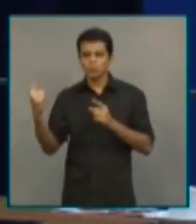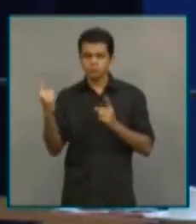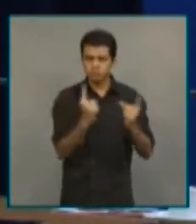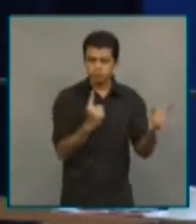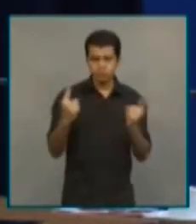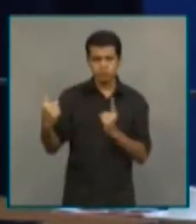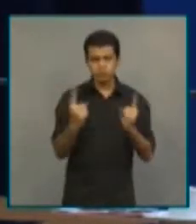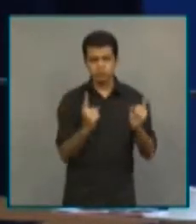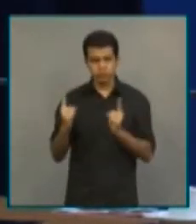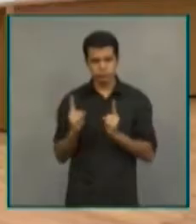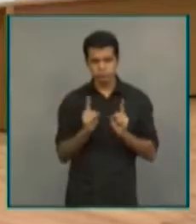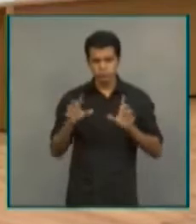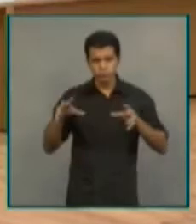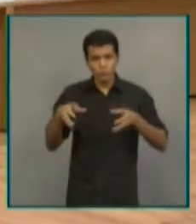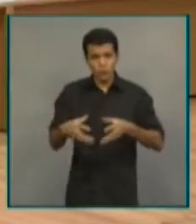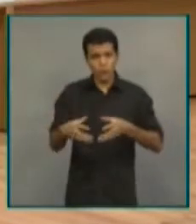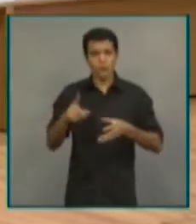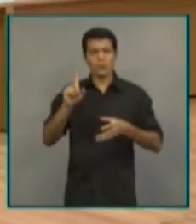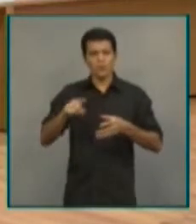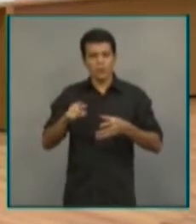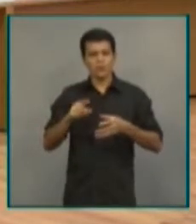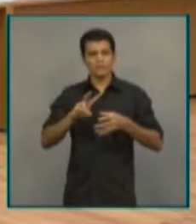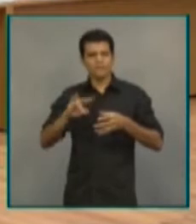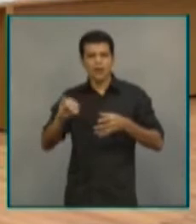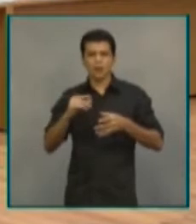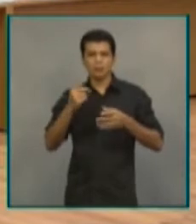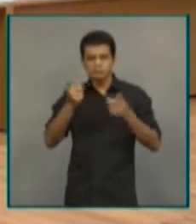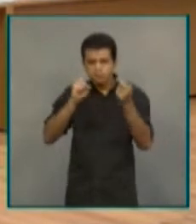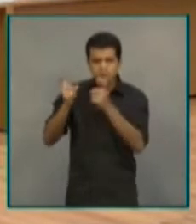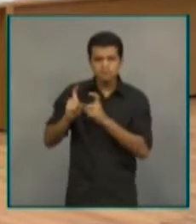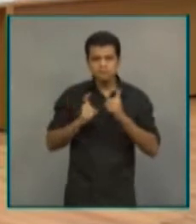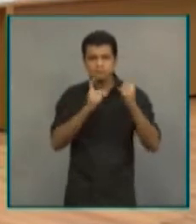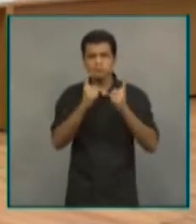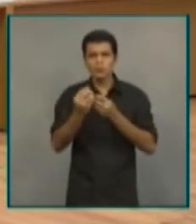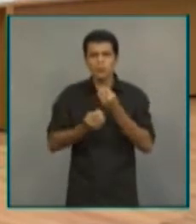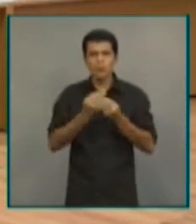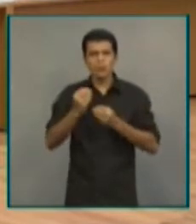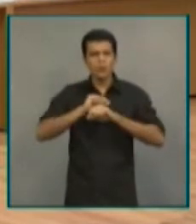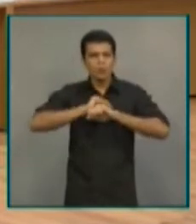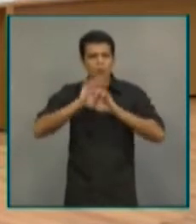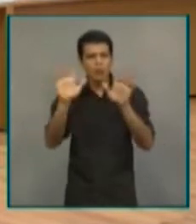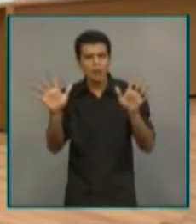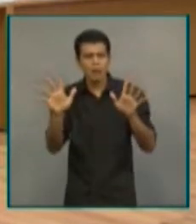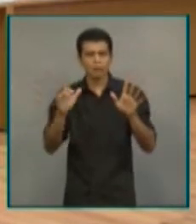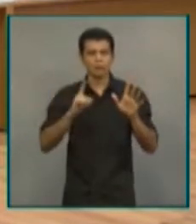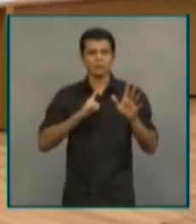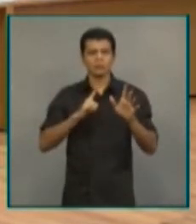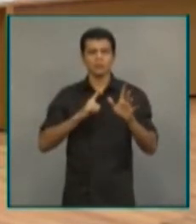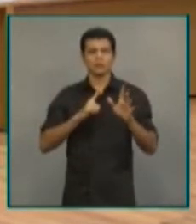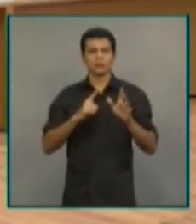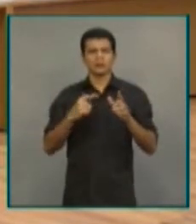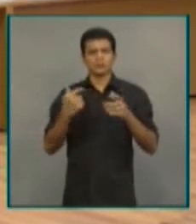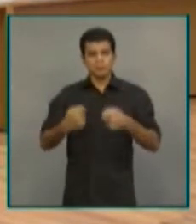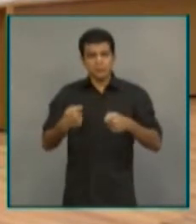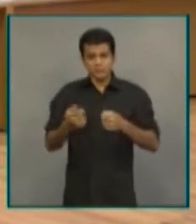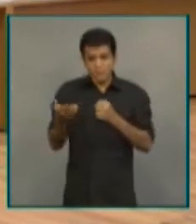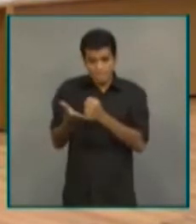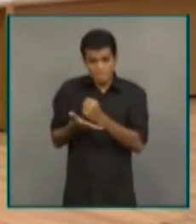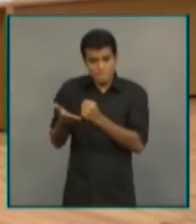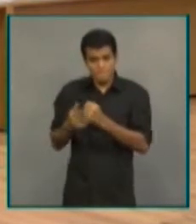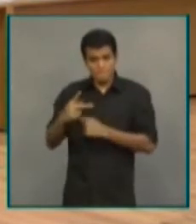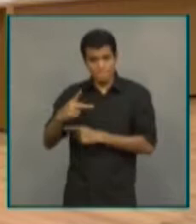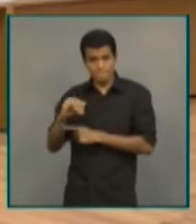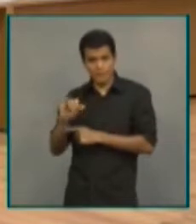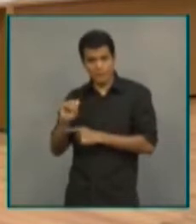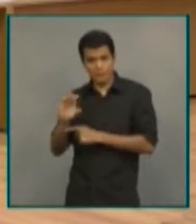juntos definir de forma democrática e transparência o piso salarial. Penso que este será um dos principais avanços